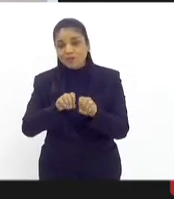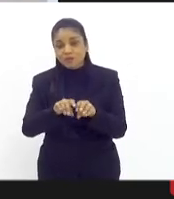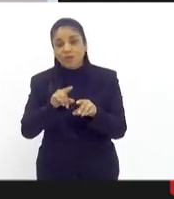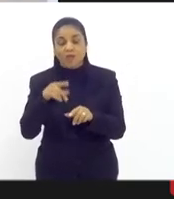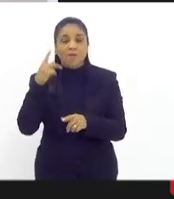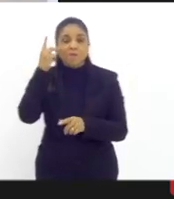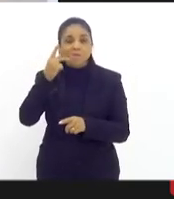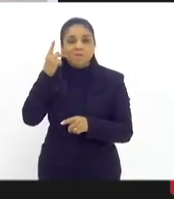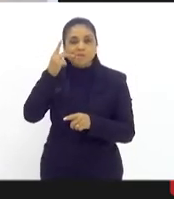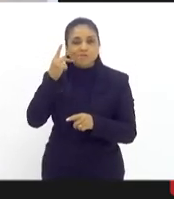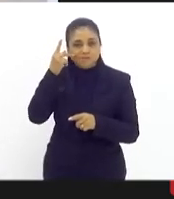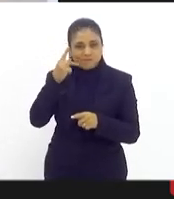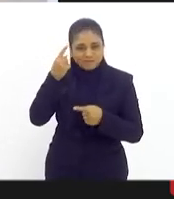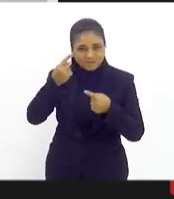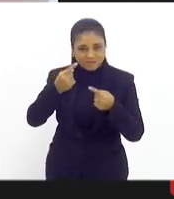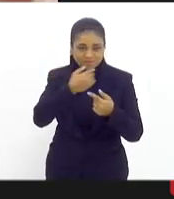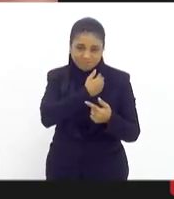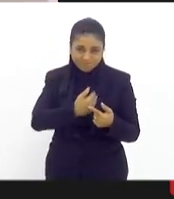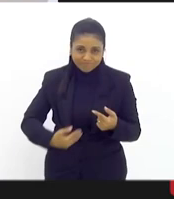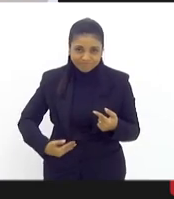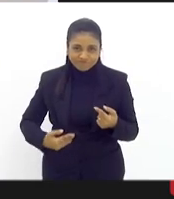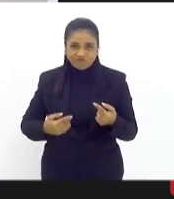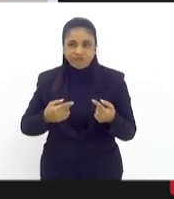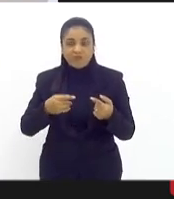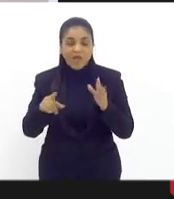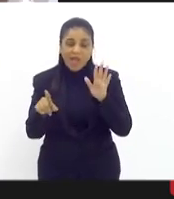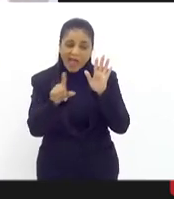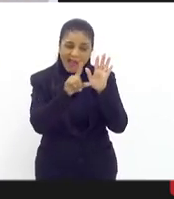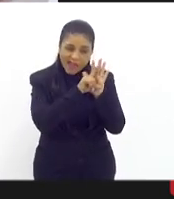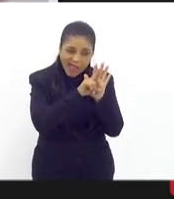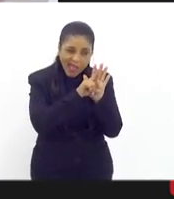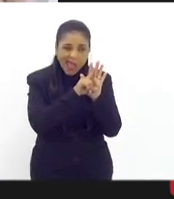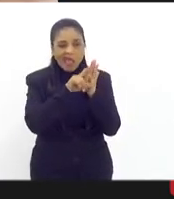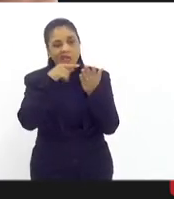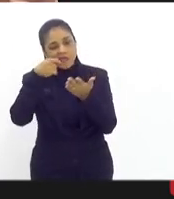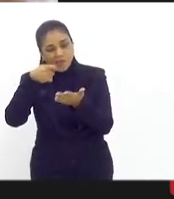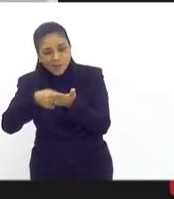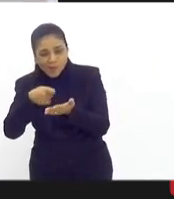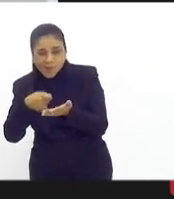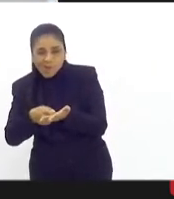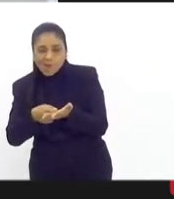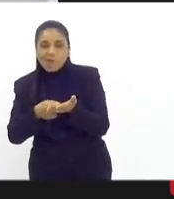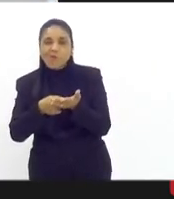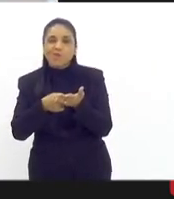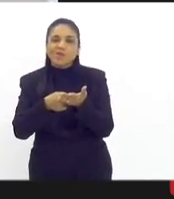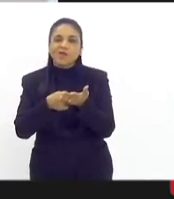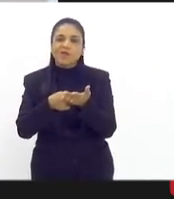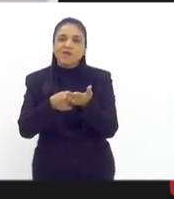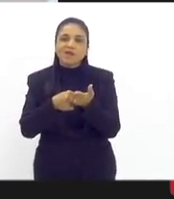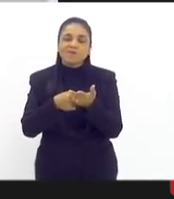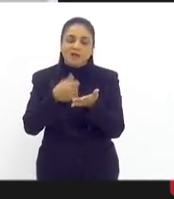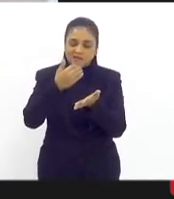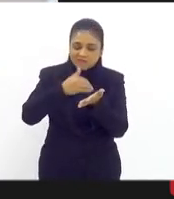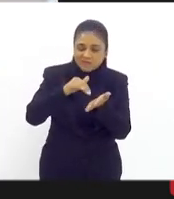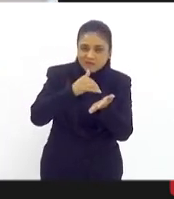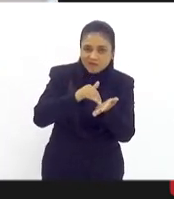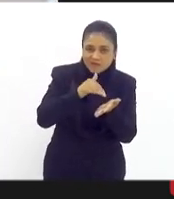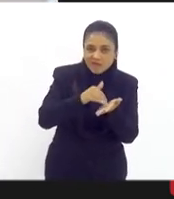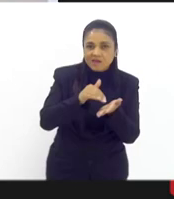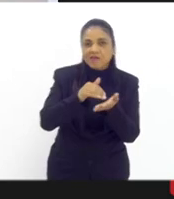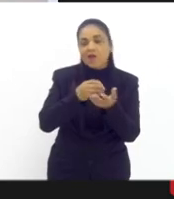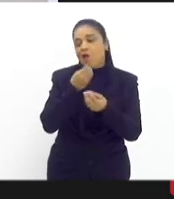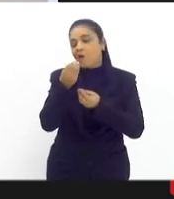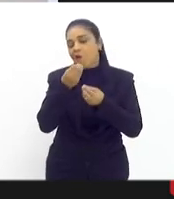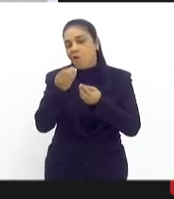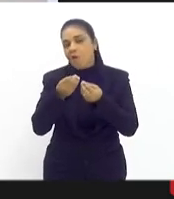públicas muito descontinuadas. A gente tem uma lei, a gente tem o cumprimento dessa lei em alguns momentos, né, por parte da secretaria, né, formas de